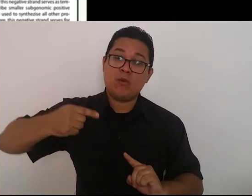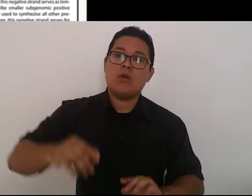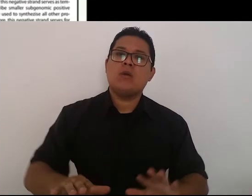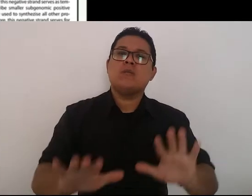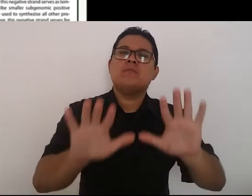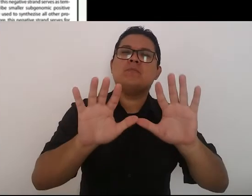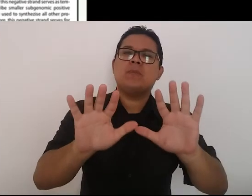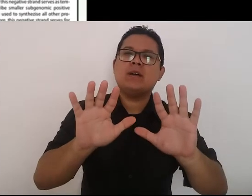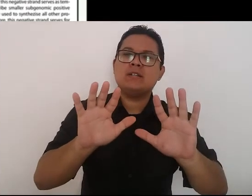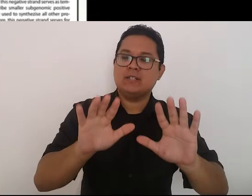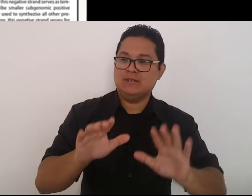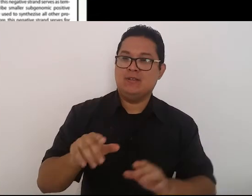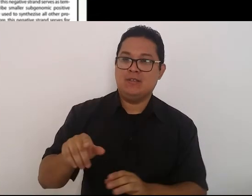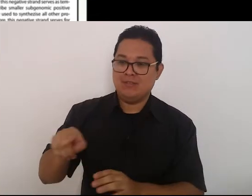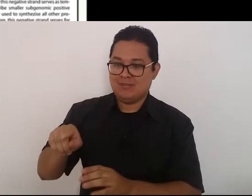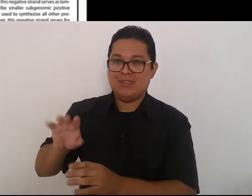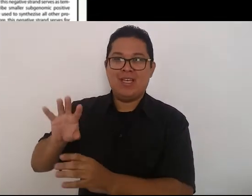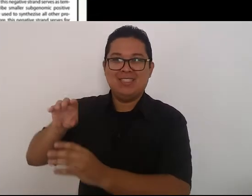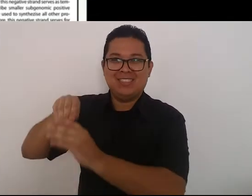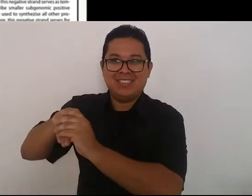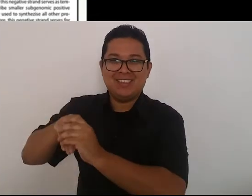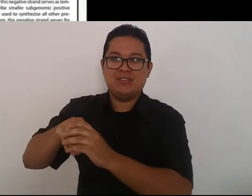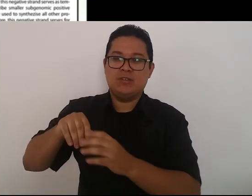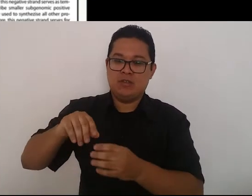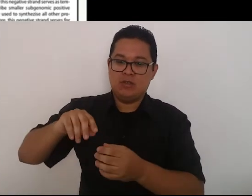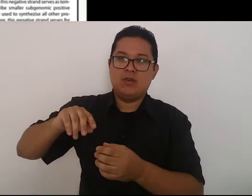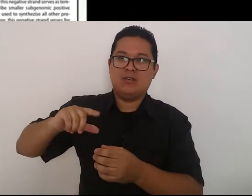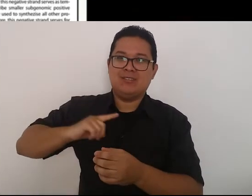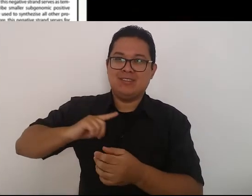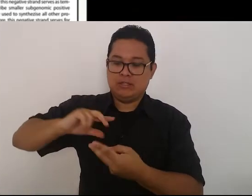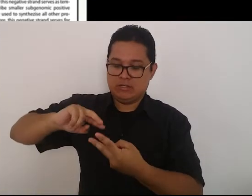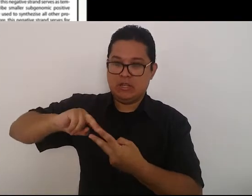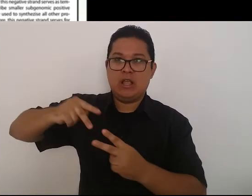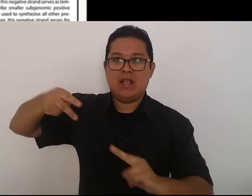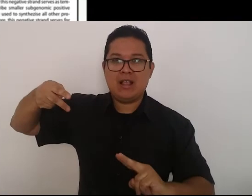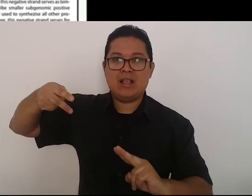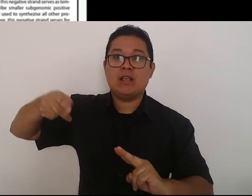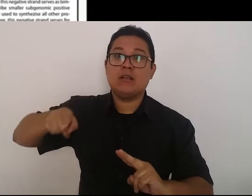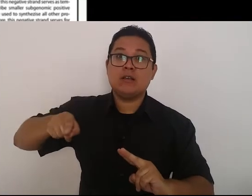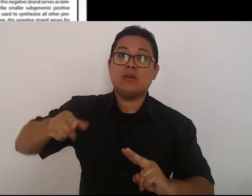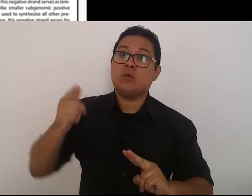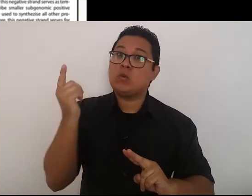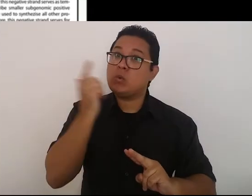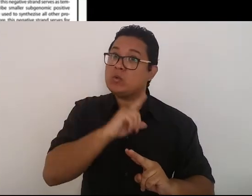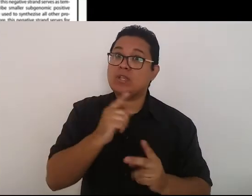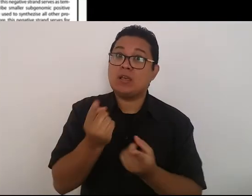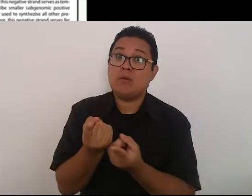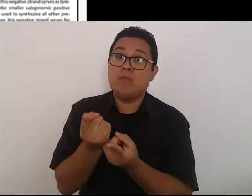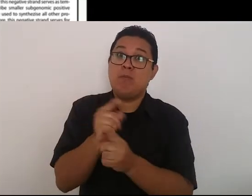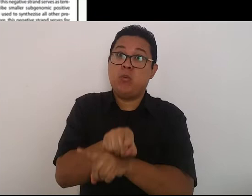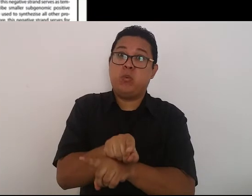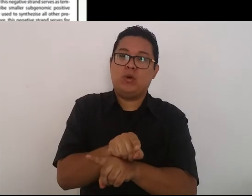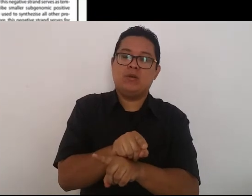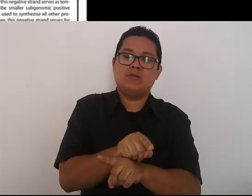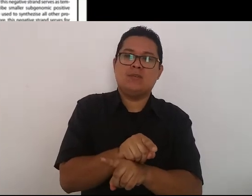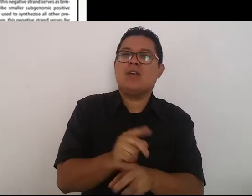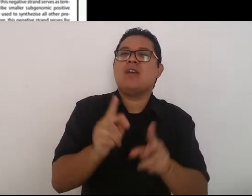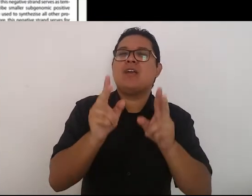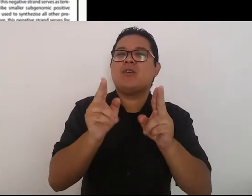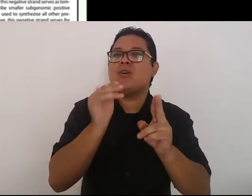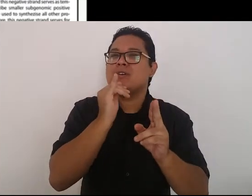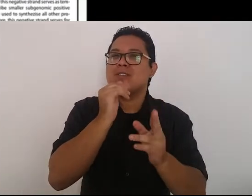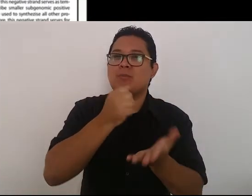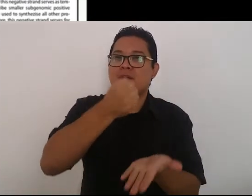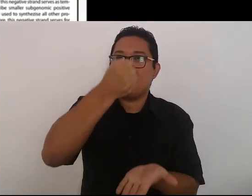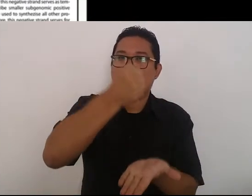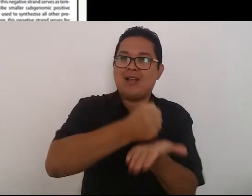oposto ao que ele tem. Então, como se fosse uma imagem assim especular. Imagina que você tem o carimbo tem